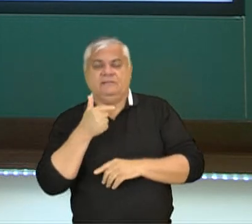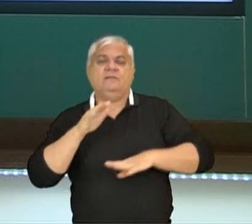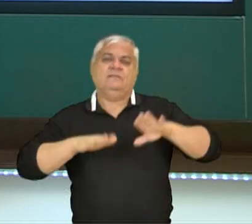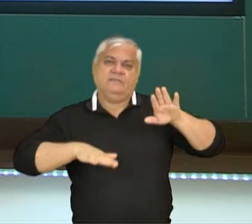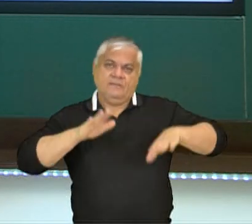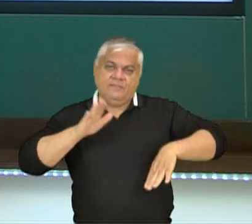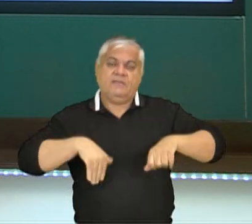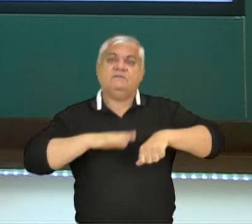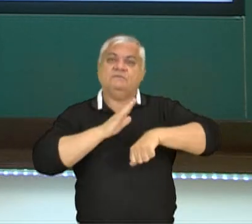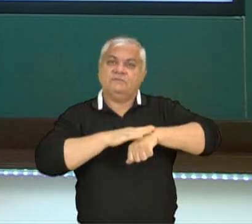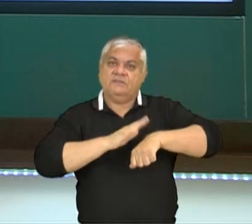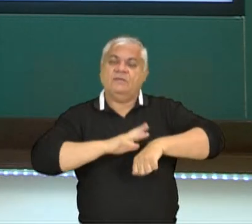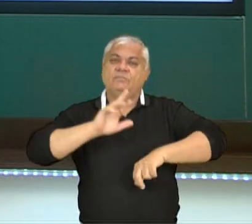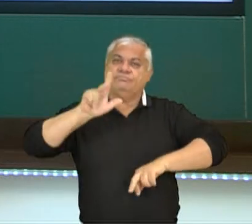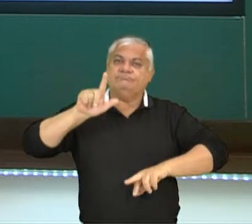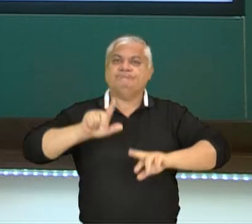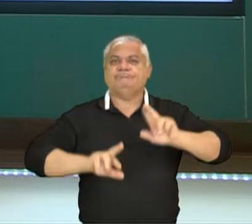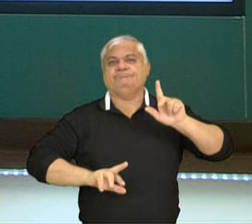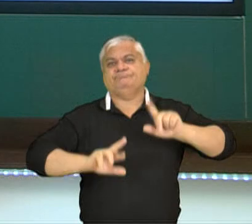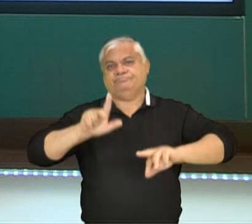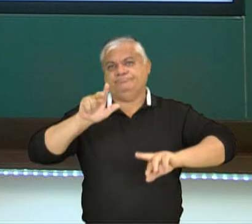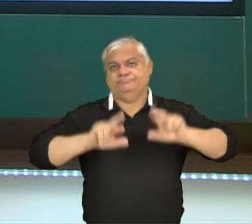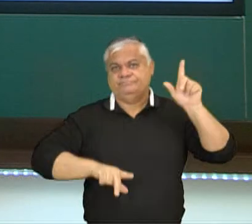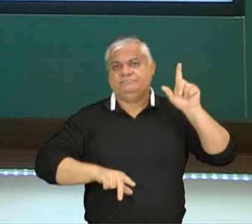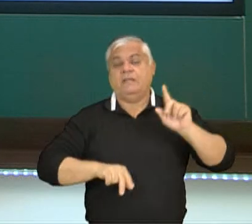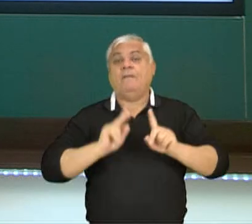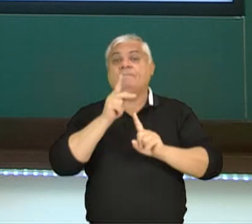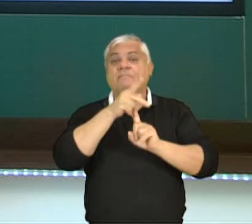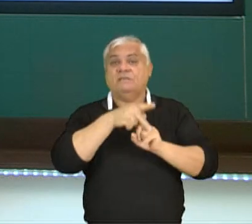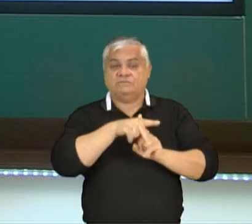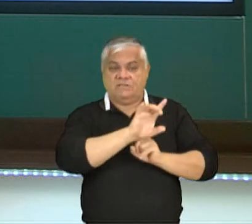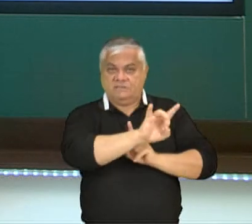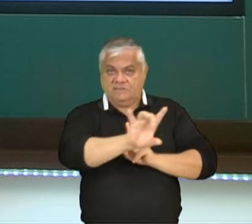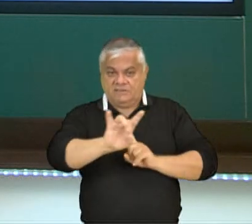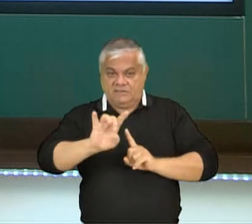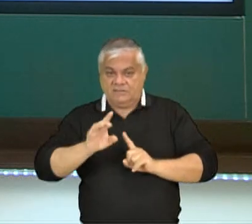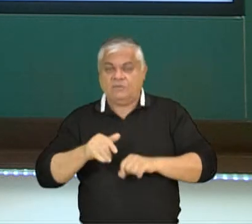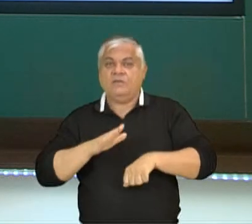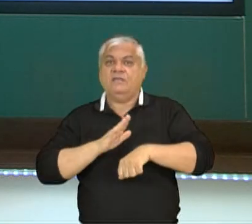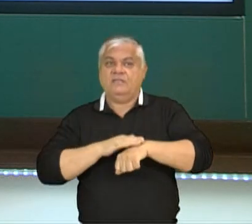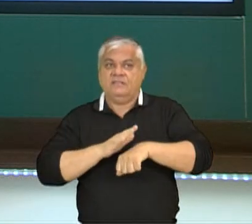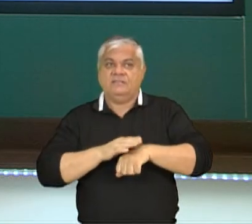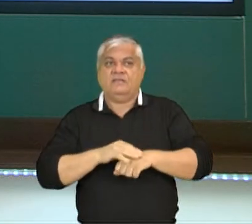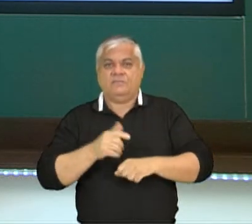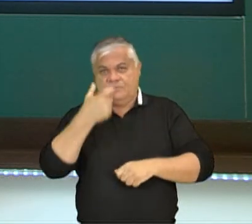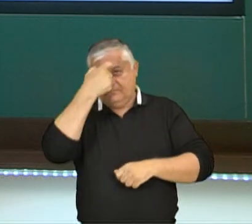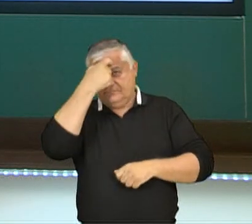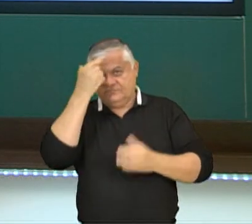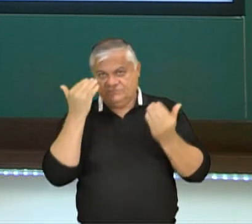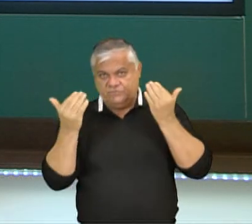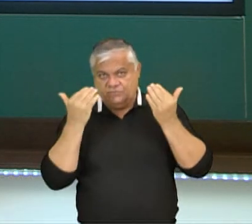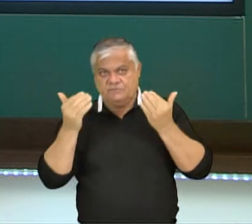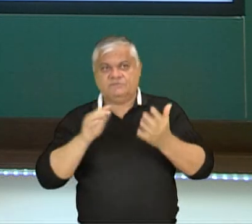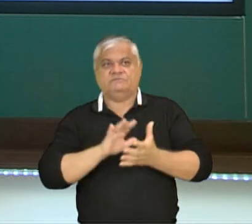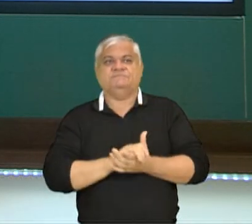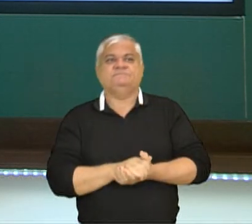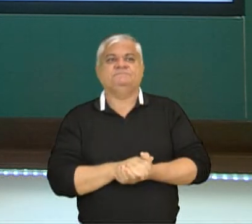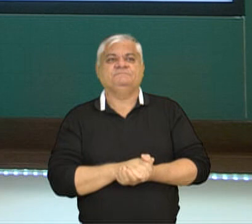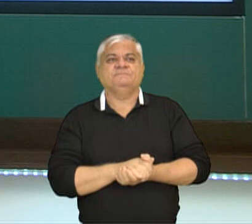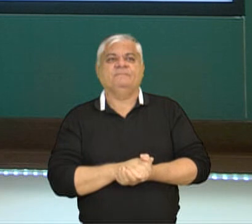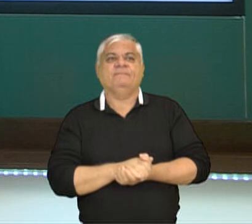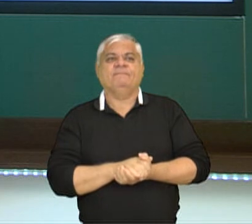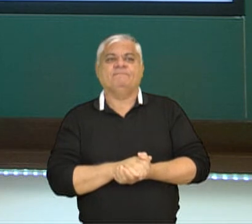tempo que se diferencia do tempo externo ao personagem, que é esse tempo que chamamos de tempo psicológico.